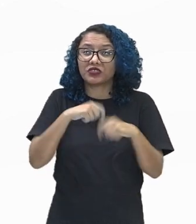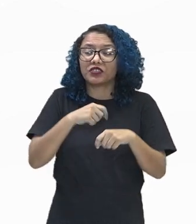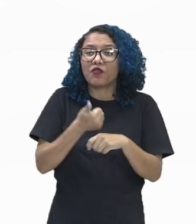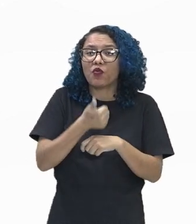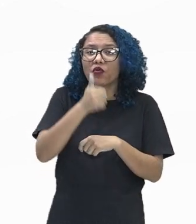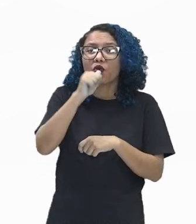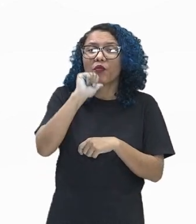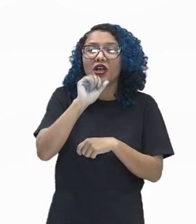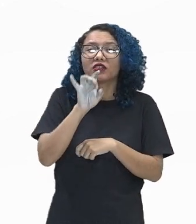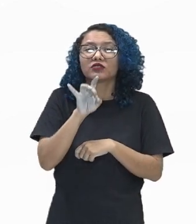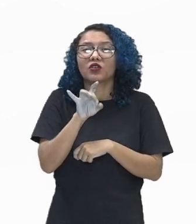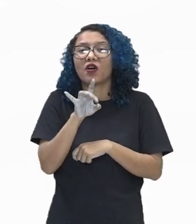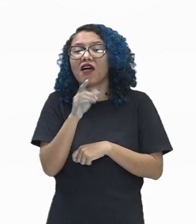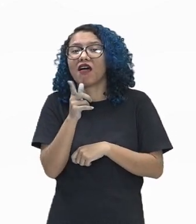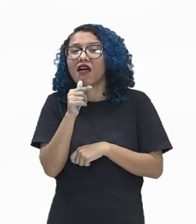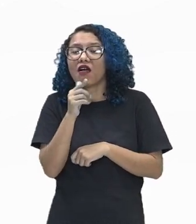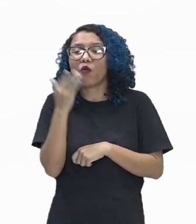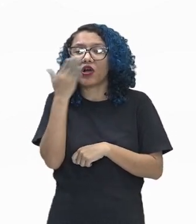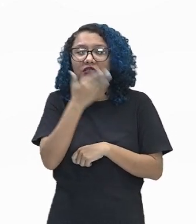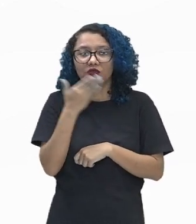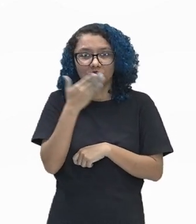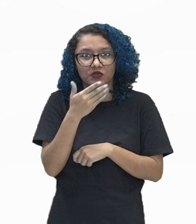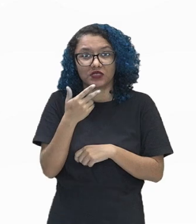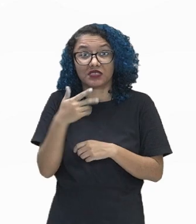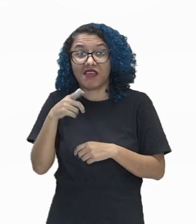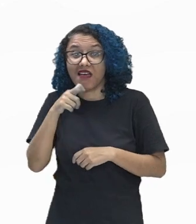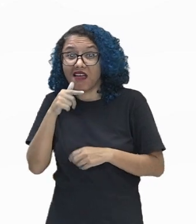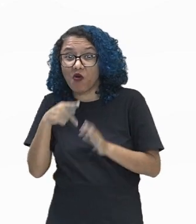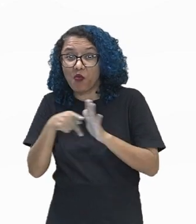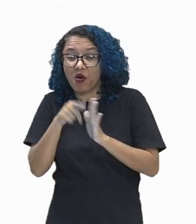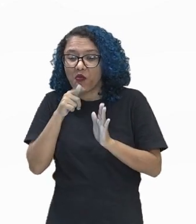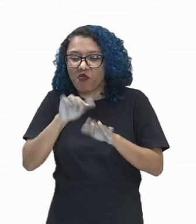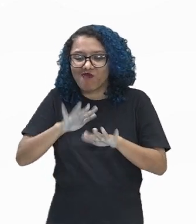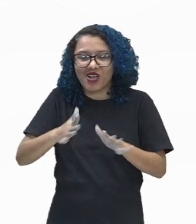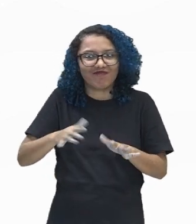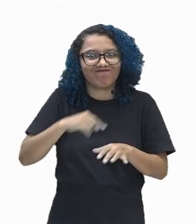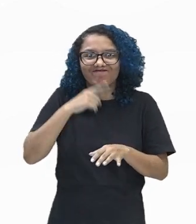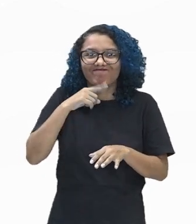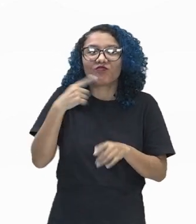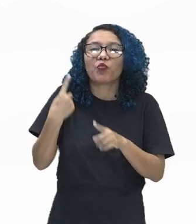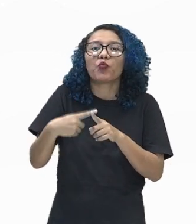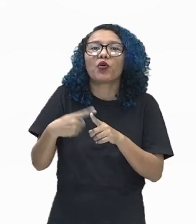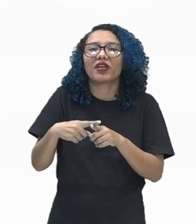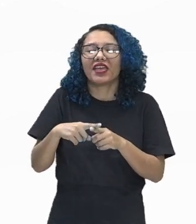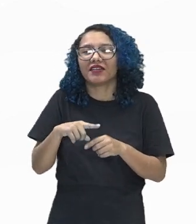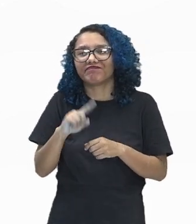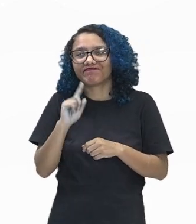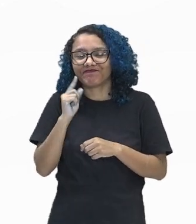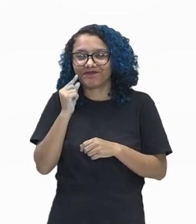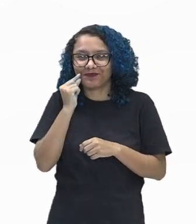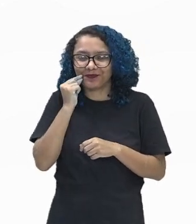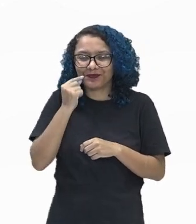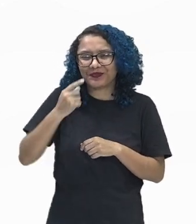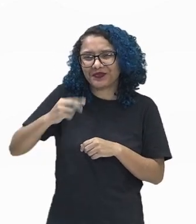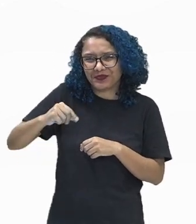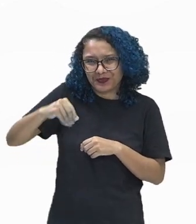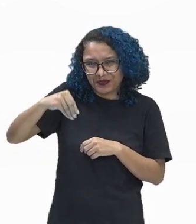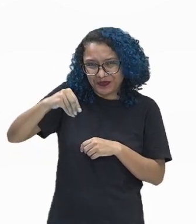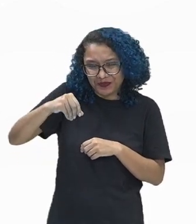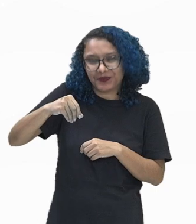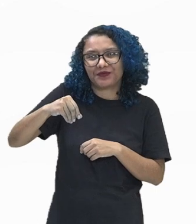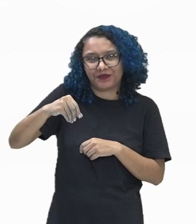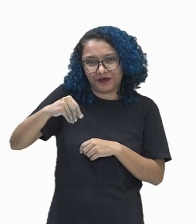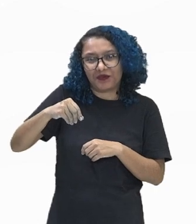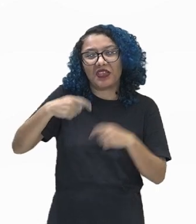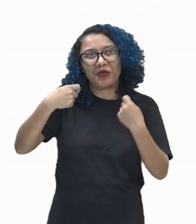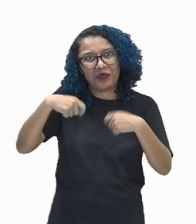não pode, né? Porque ela está ali com sal dissolvido e precisa passar por um processo muito grande